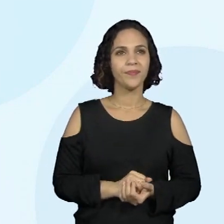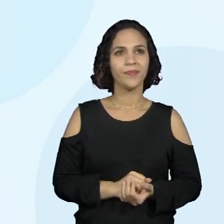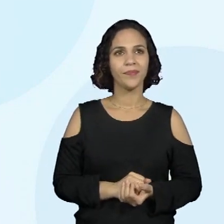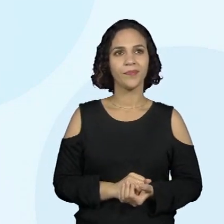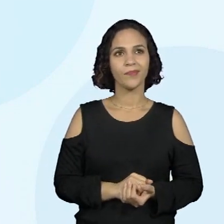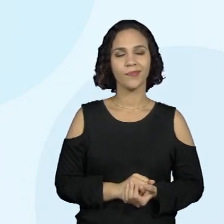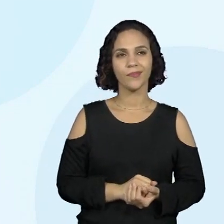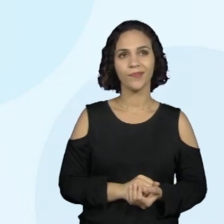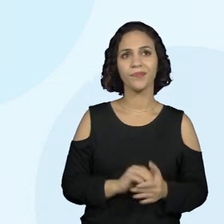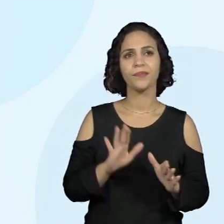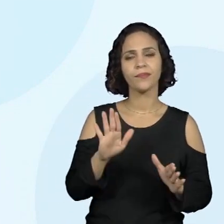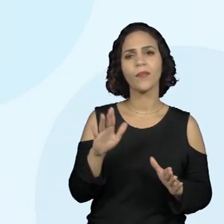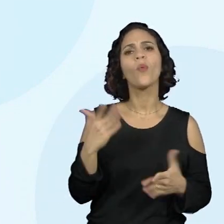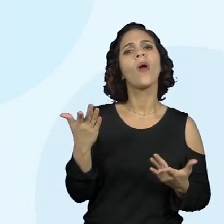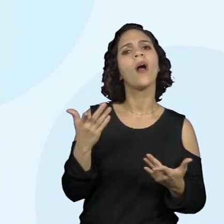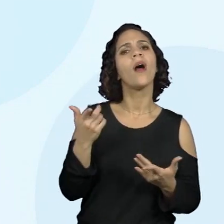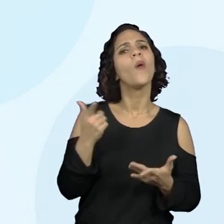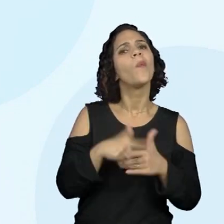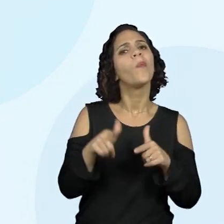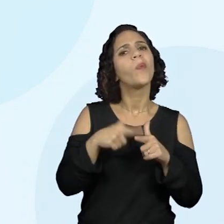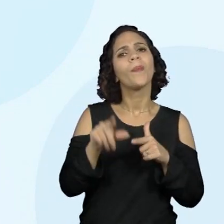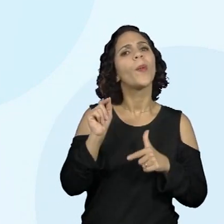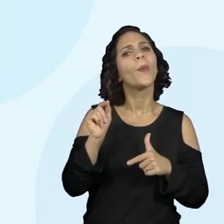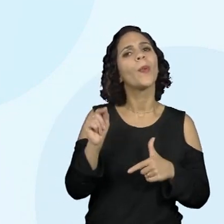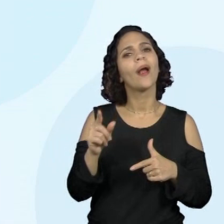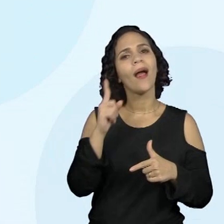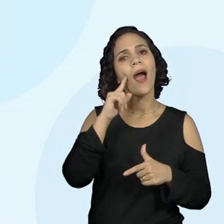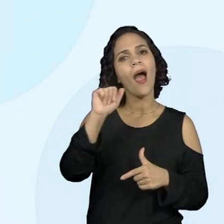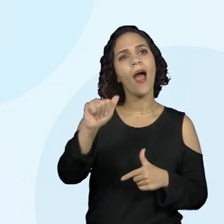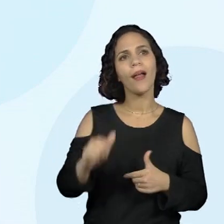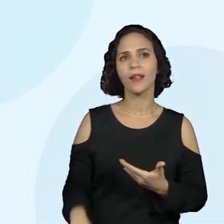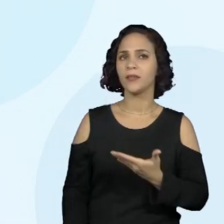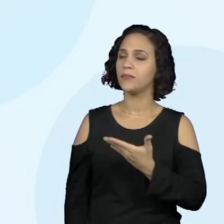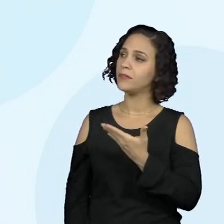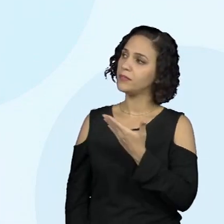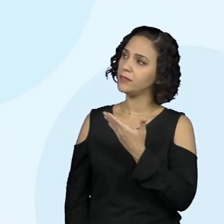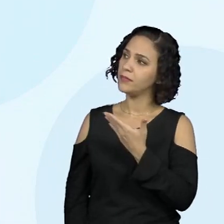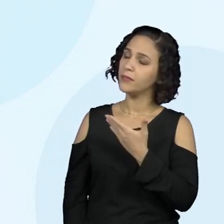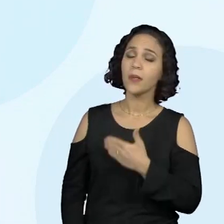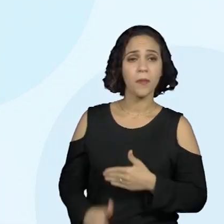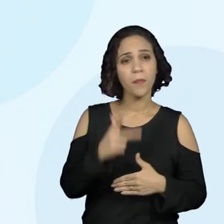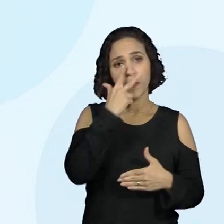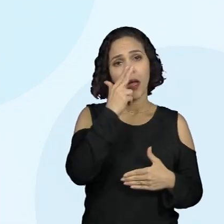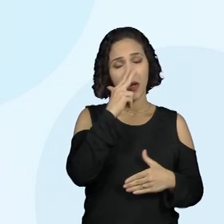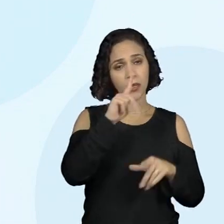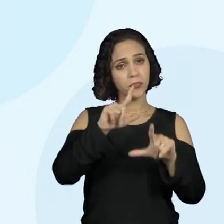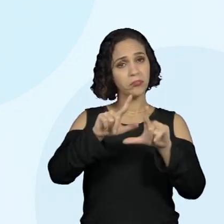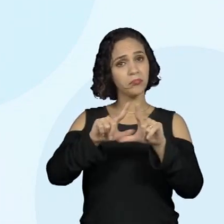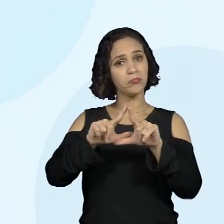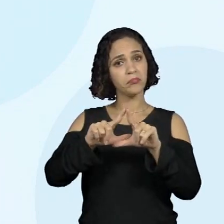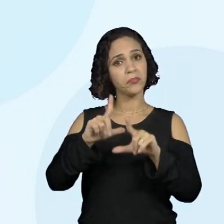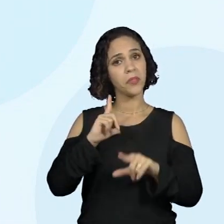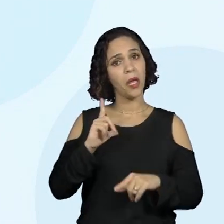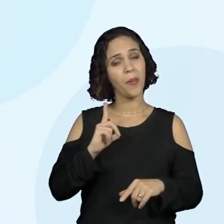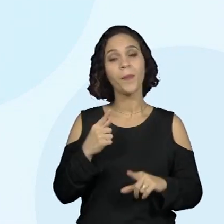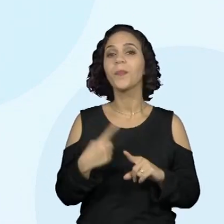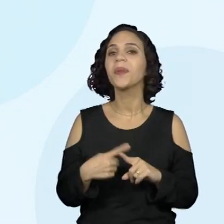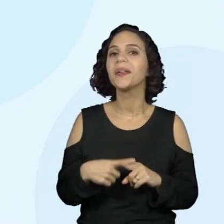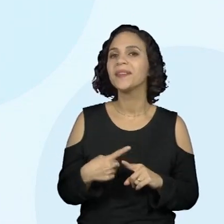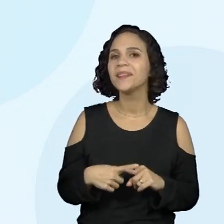Qual o problema dessa planificação? Me parece uma pirâmide, não é? Porque eu tenho